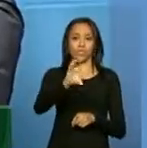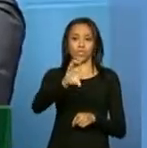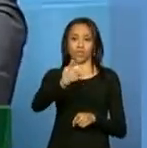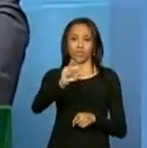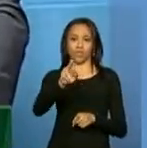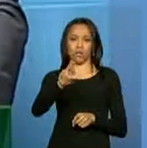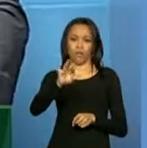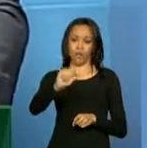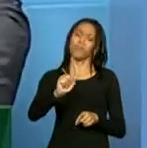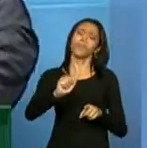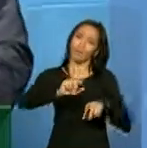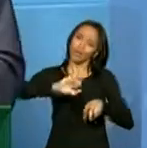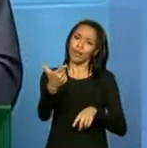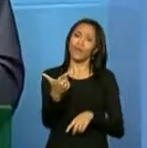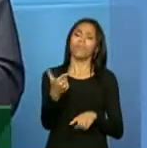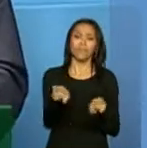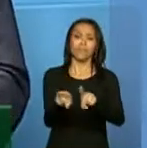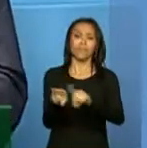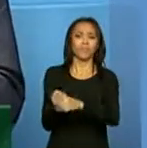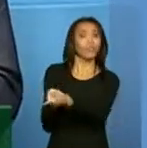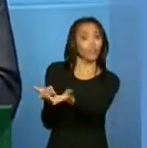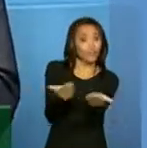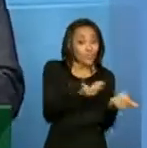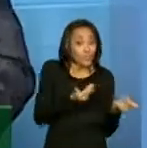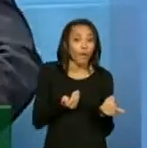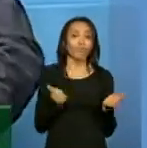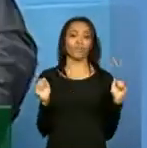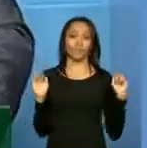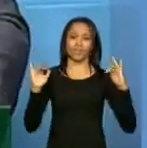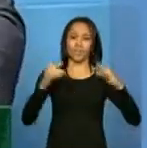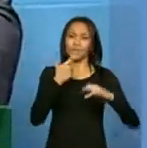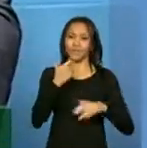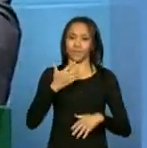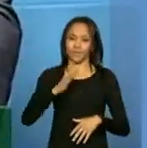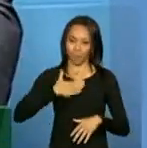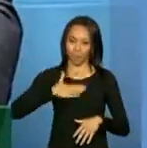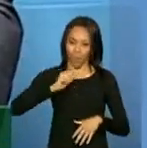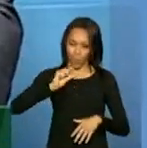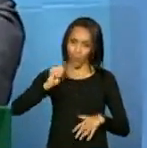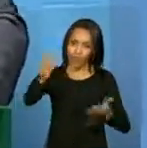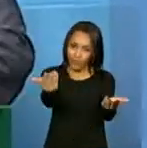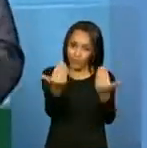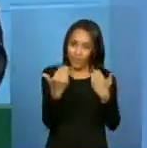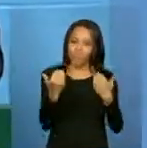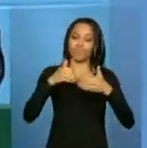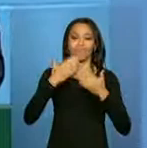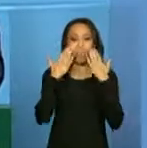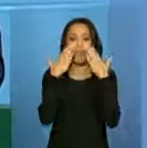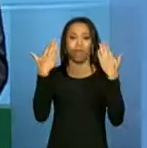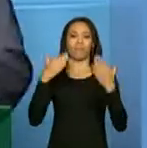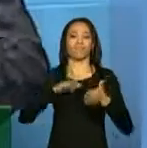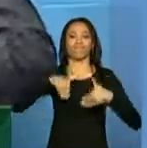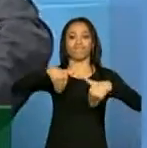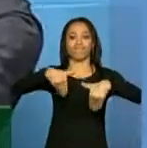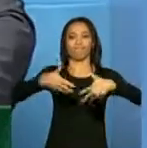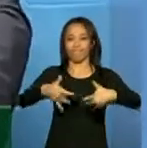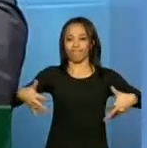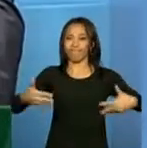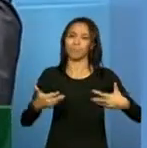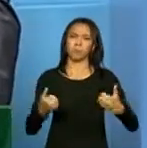E, lógico, também os jovens que estiveram aqui agora há pouco e nos passaram uma mensagem tão poderosa.